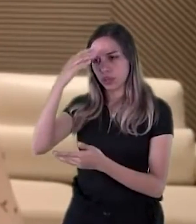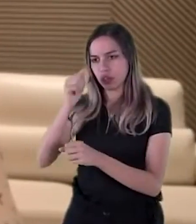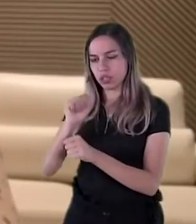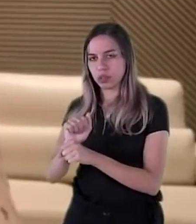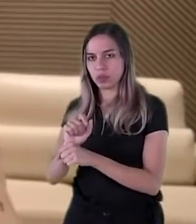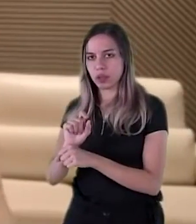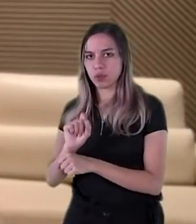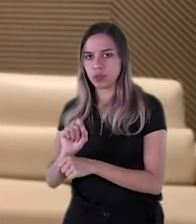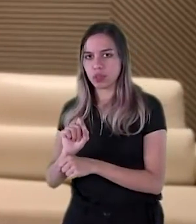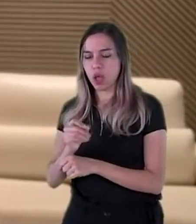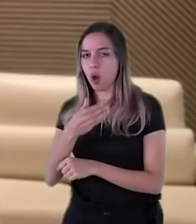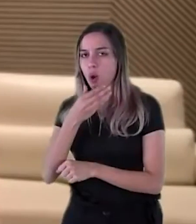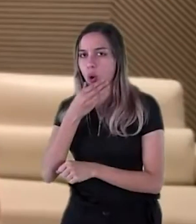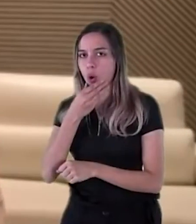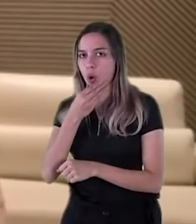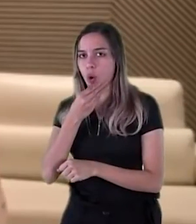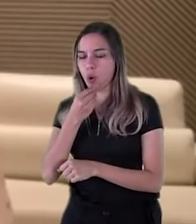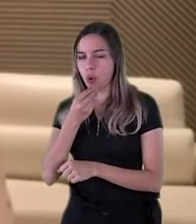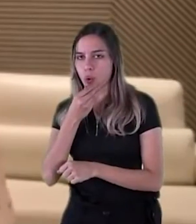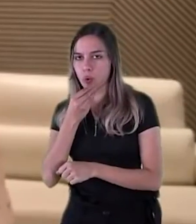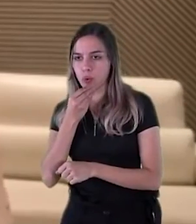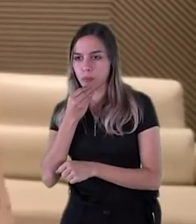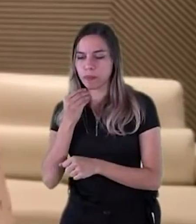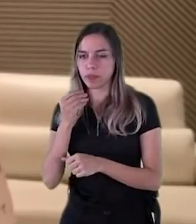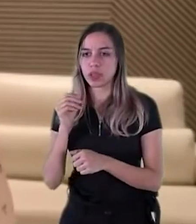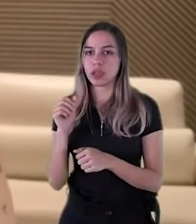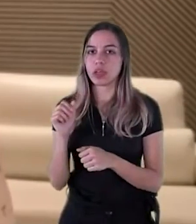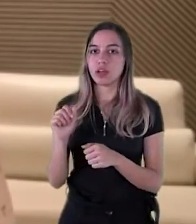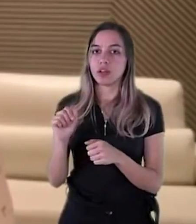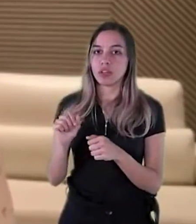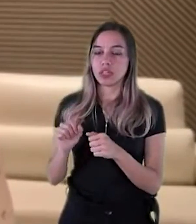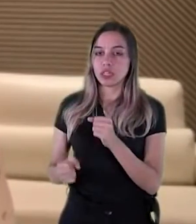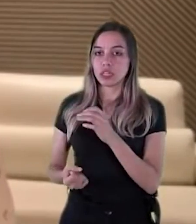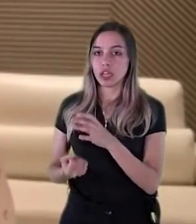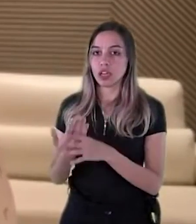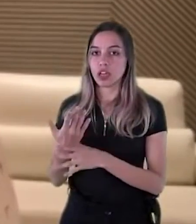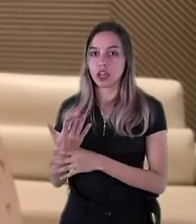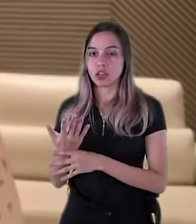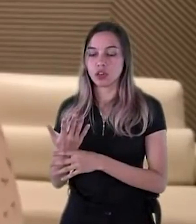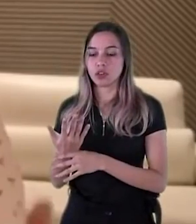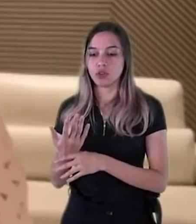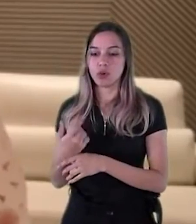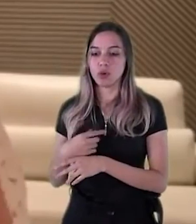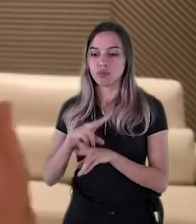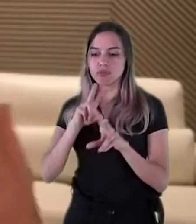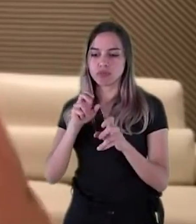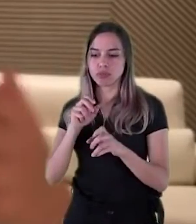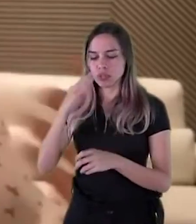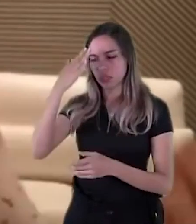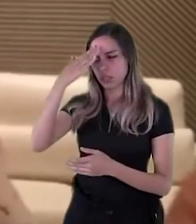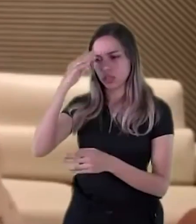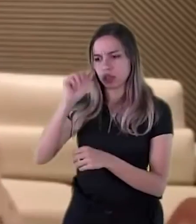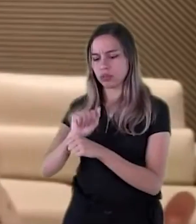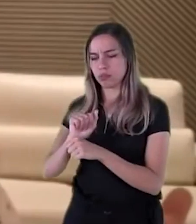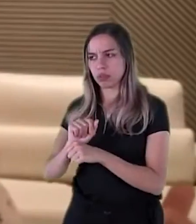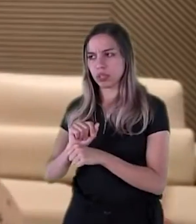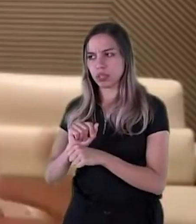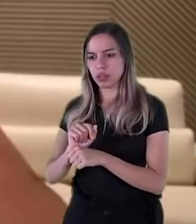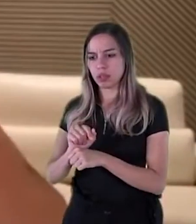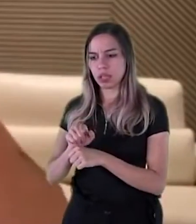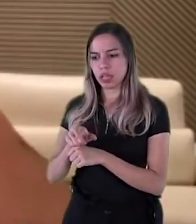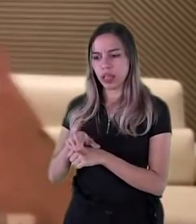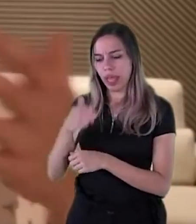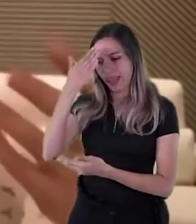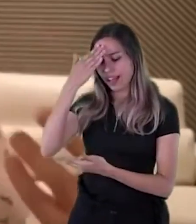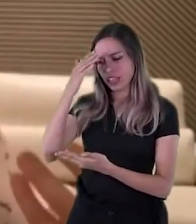protestante que teve uma sabedoria muito grande na abordagem do conceito de esperança. Para ele, a esperança que faz sentido